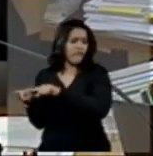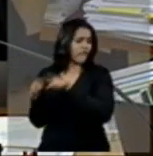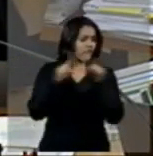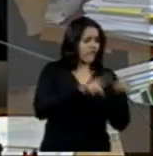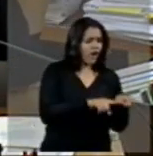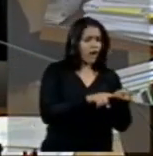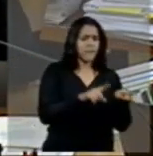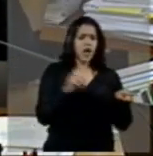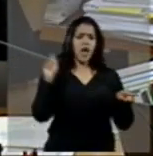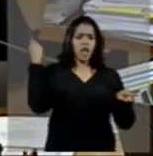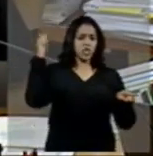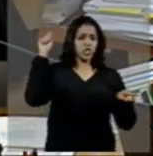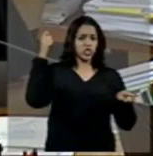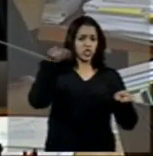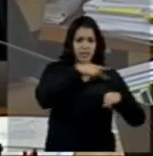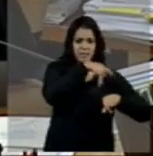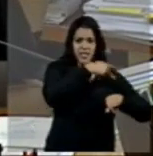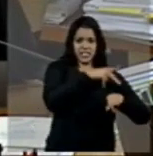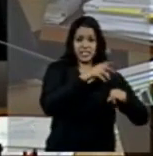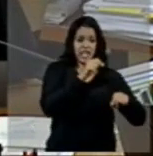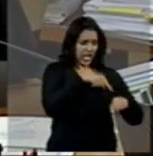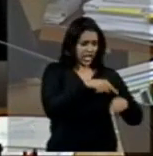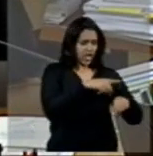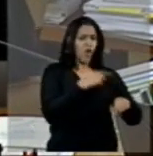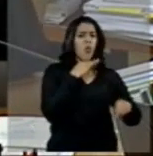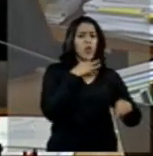estiver ruim em Buenos Aires, vai para Assunção.